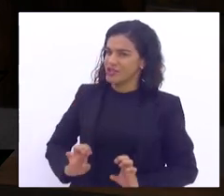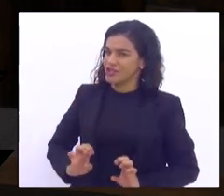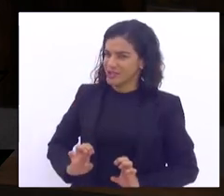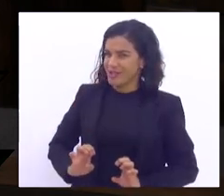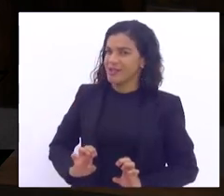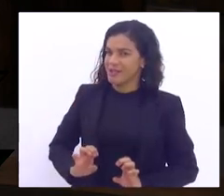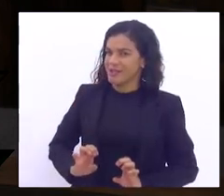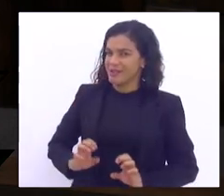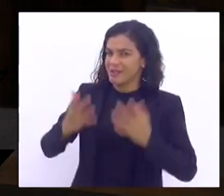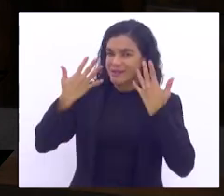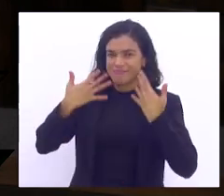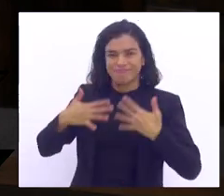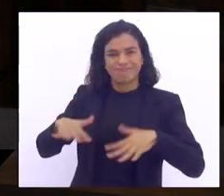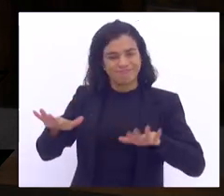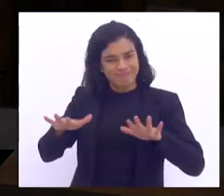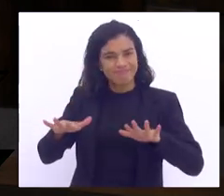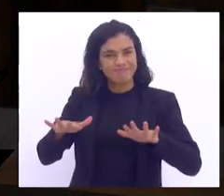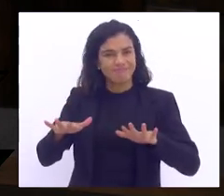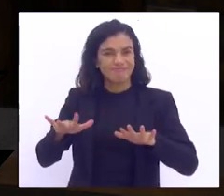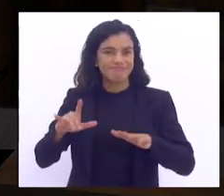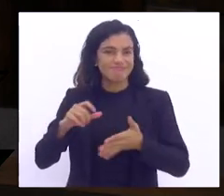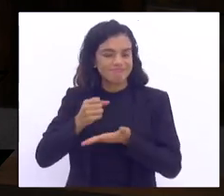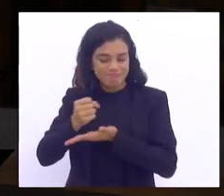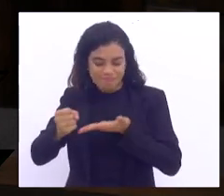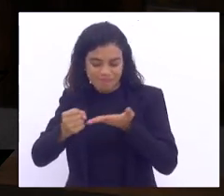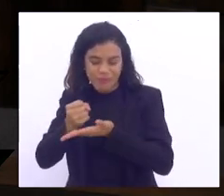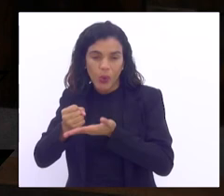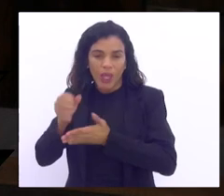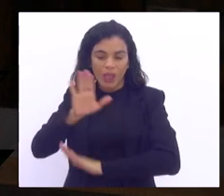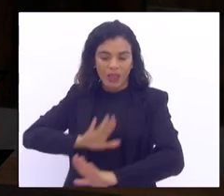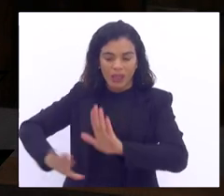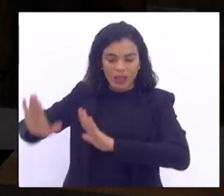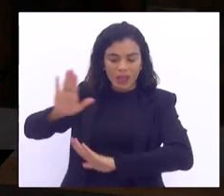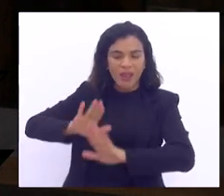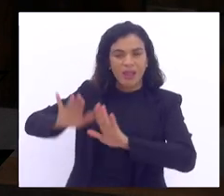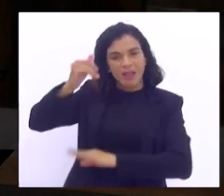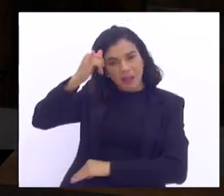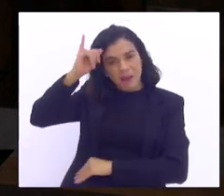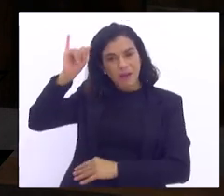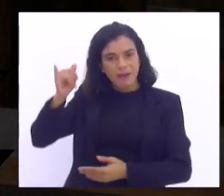uma ética natural, baseada no princípio da precaução.